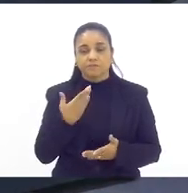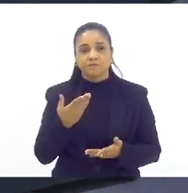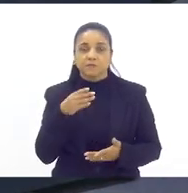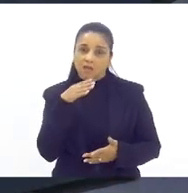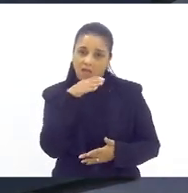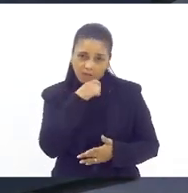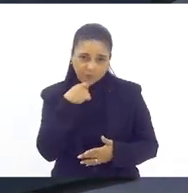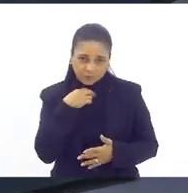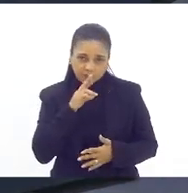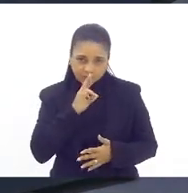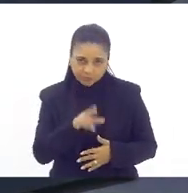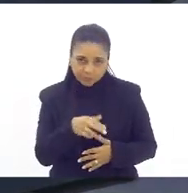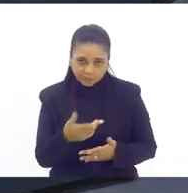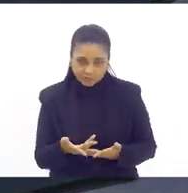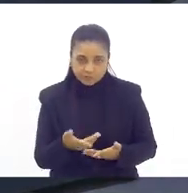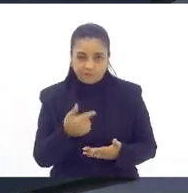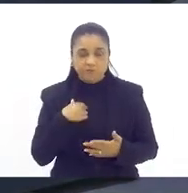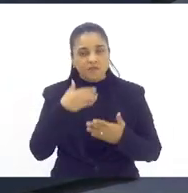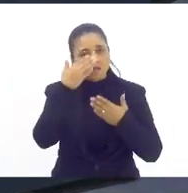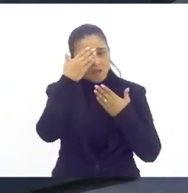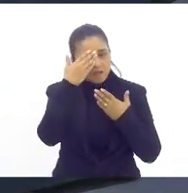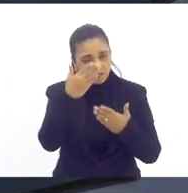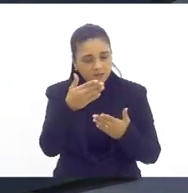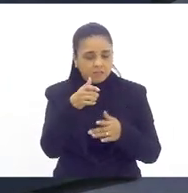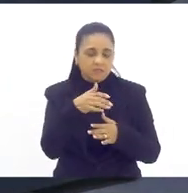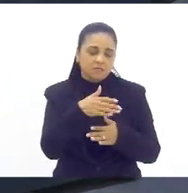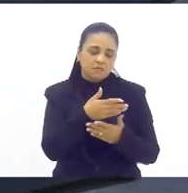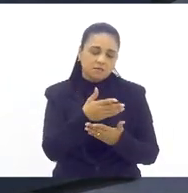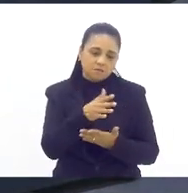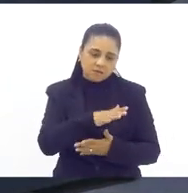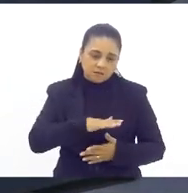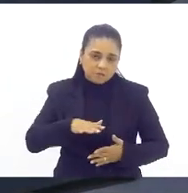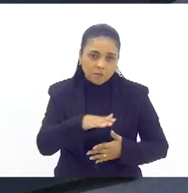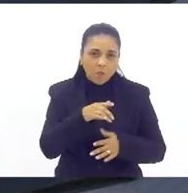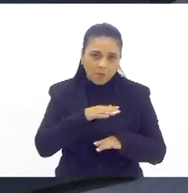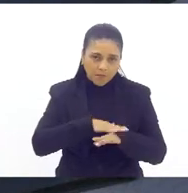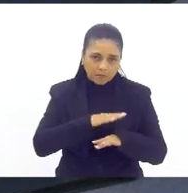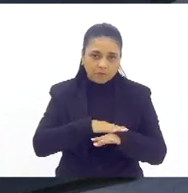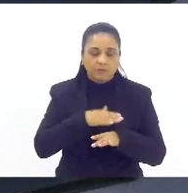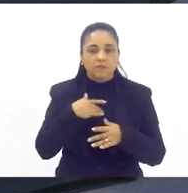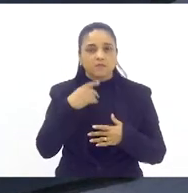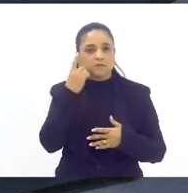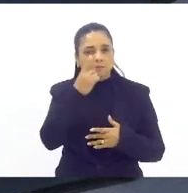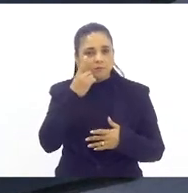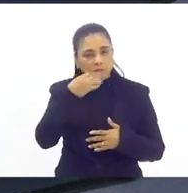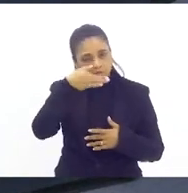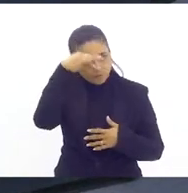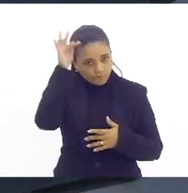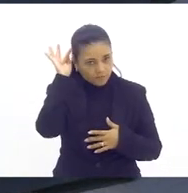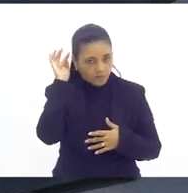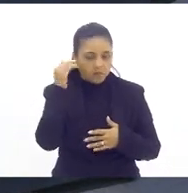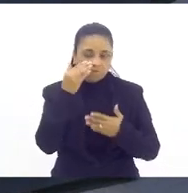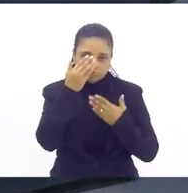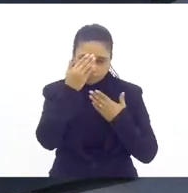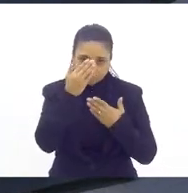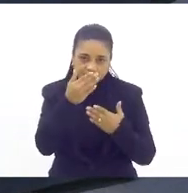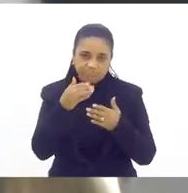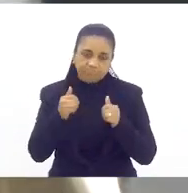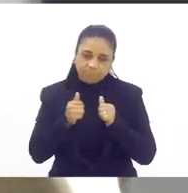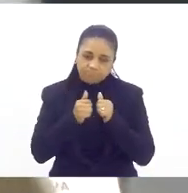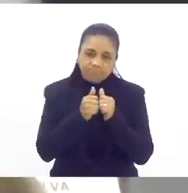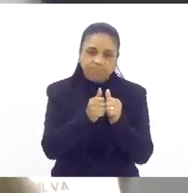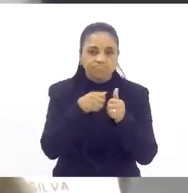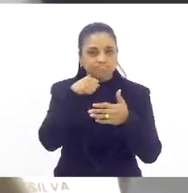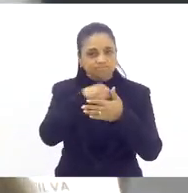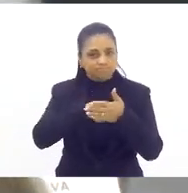breve deputada é só para agradecer mais uma vez esse espaço né agradecer ao Deputado Flávio também né por sempre conduzir junto com a gente essa